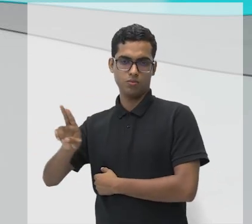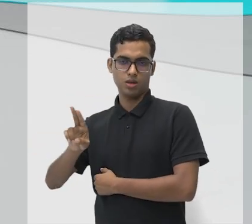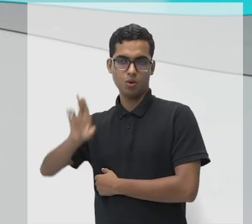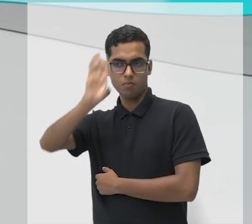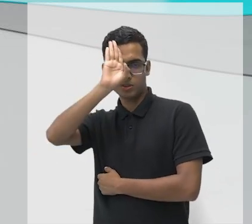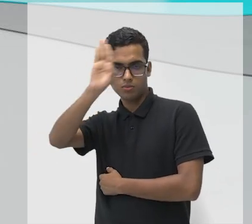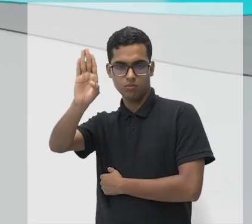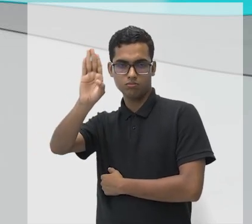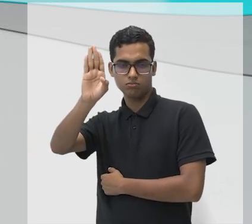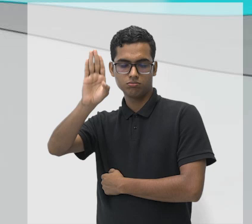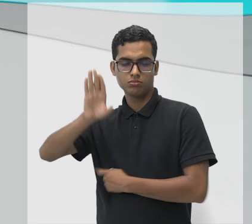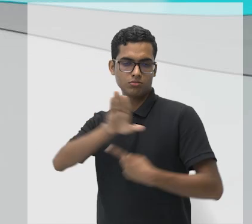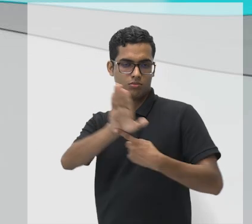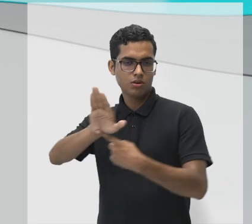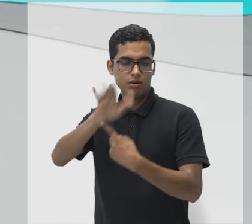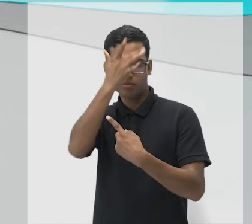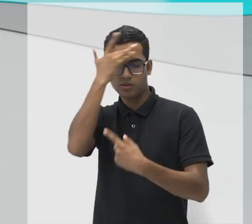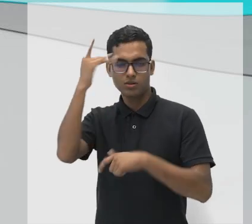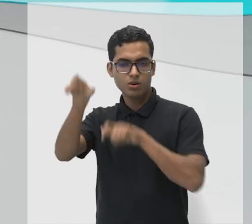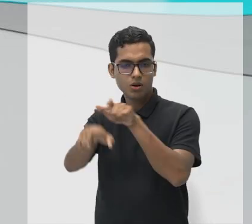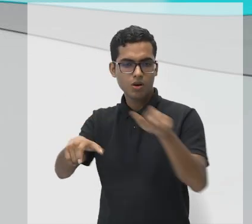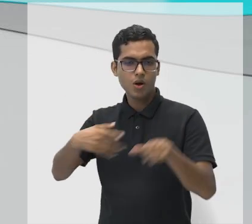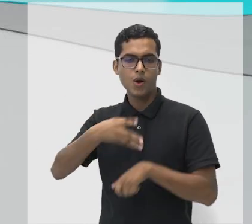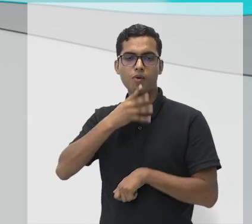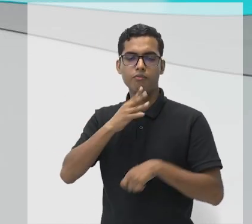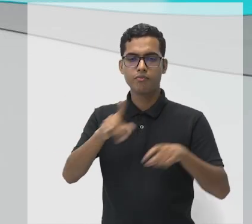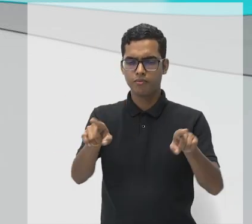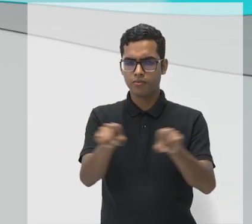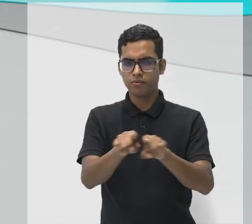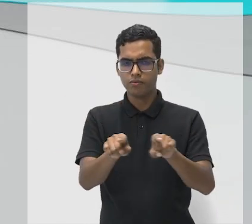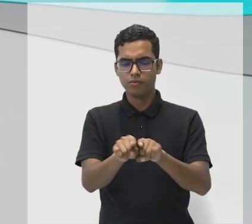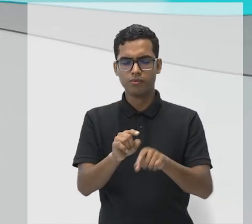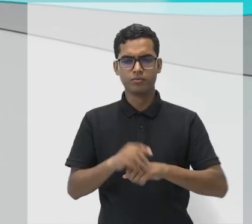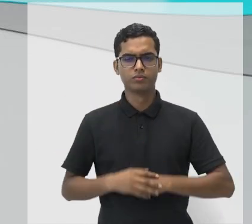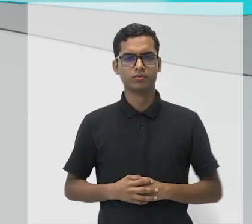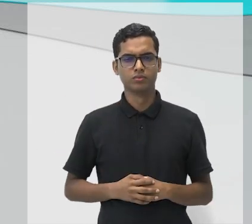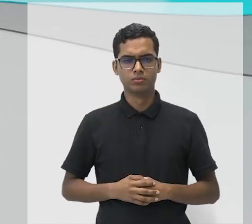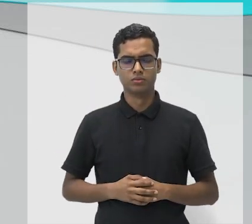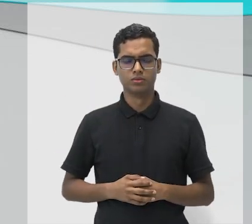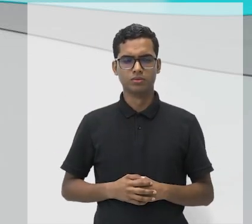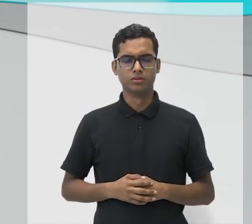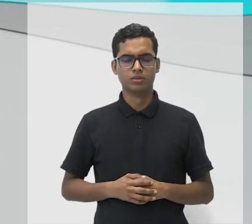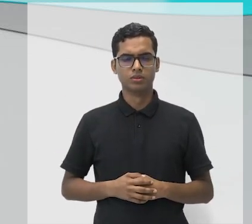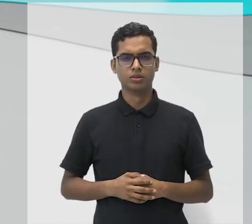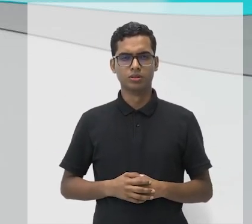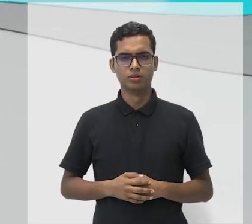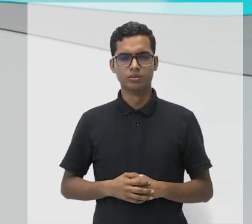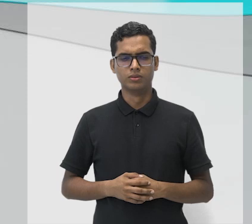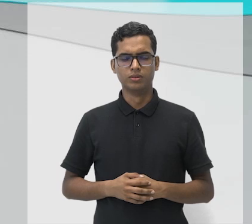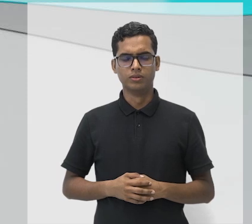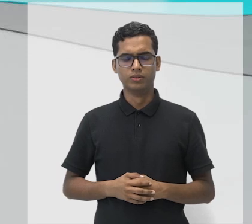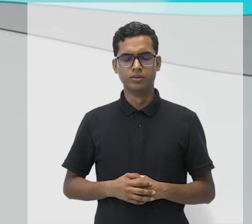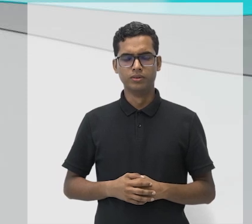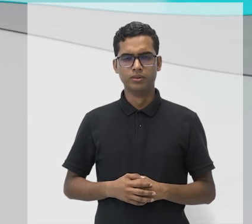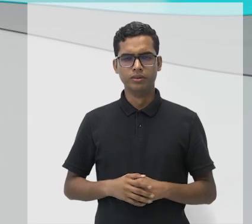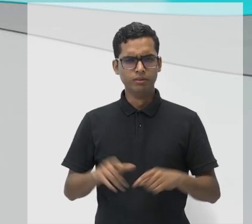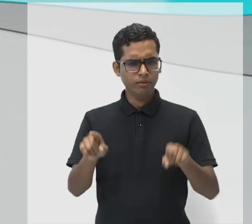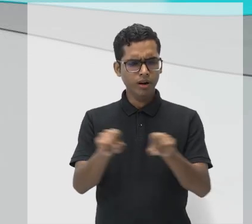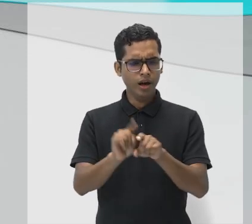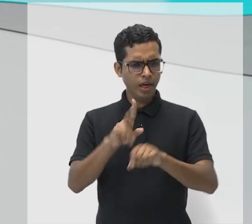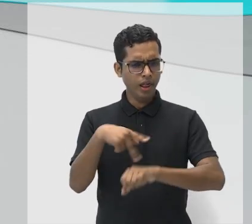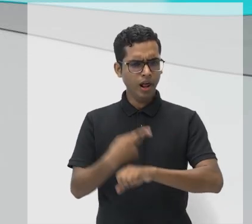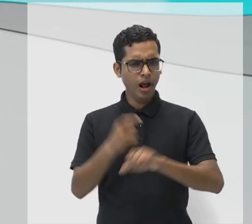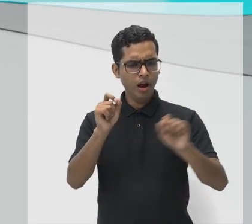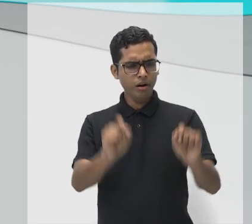O family name, né? O nome de família, e depois o nome que caracteriza o indivíduo mesmo, tá? Então, depois nós